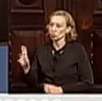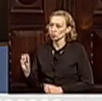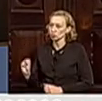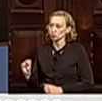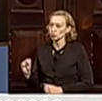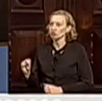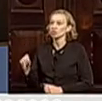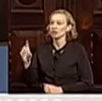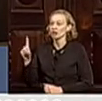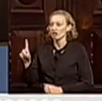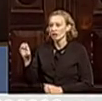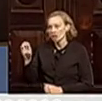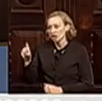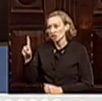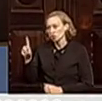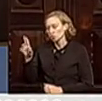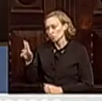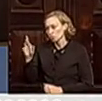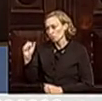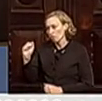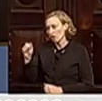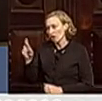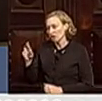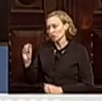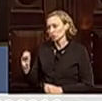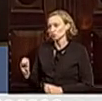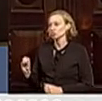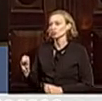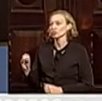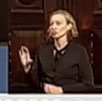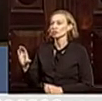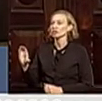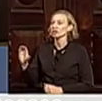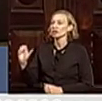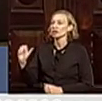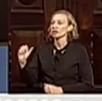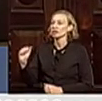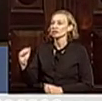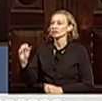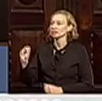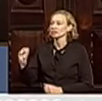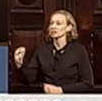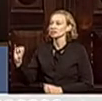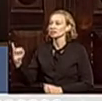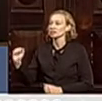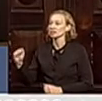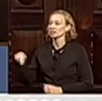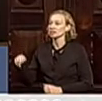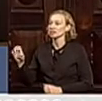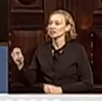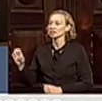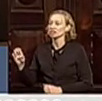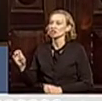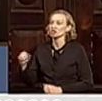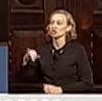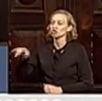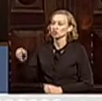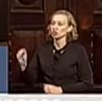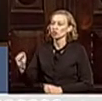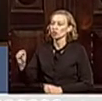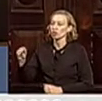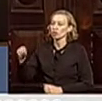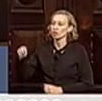Eduardo Lourenço, Maria Eduarda Dias, Cassiane, Gregori, Rian, Beatriz Gomes, Joyce, Pedro